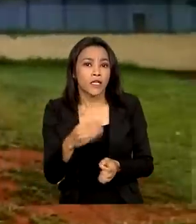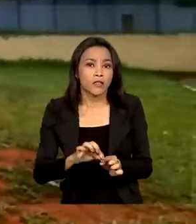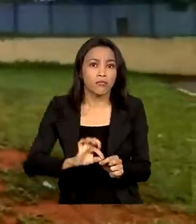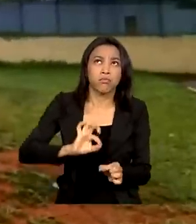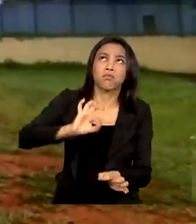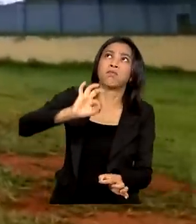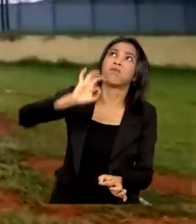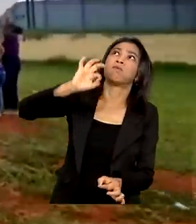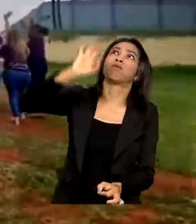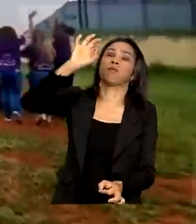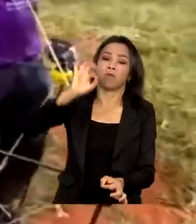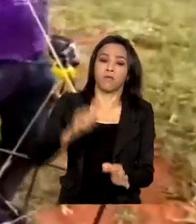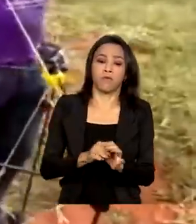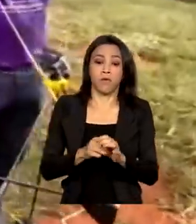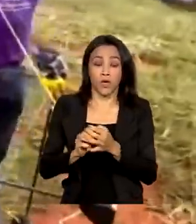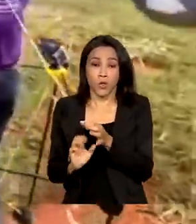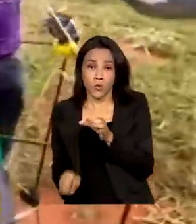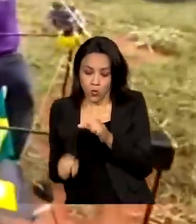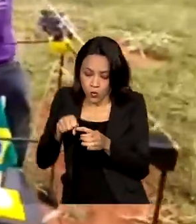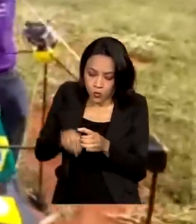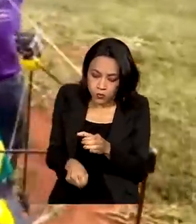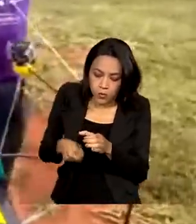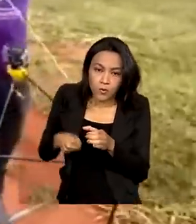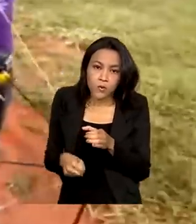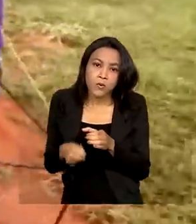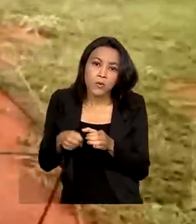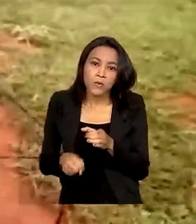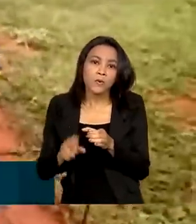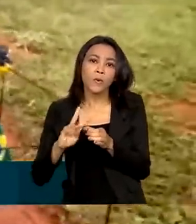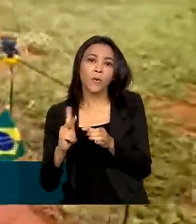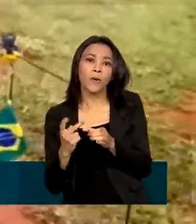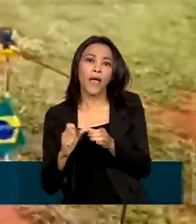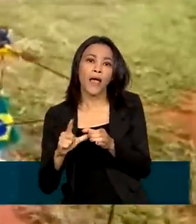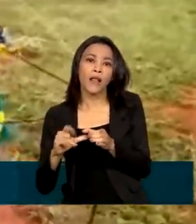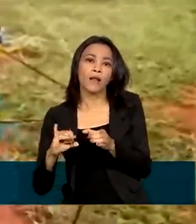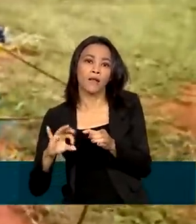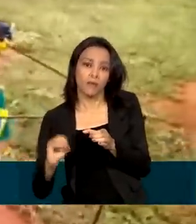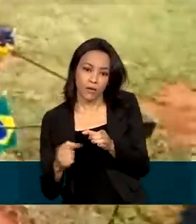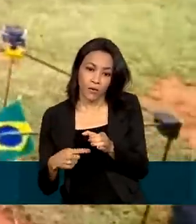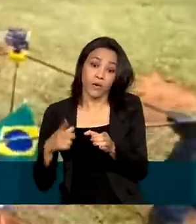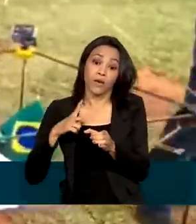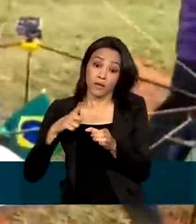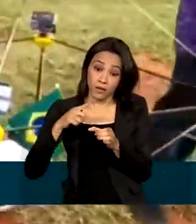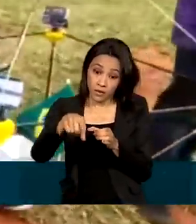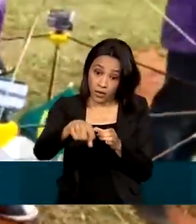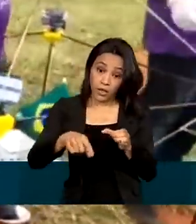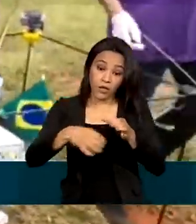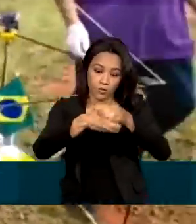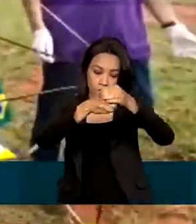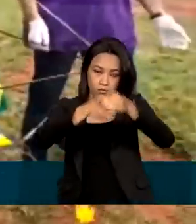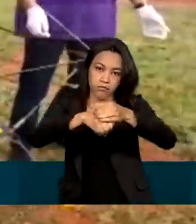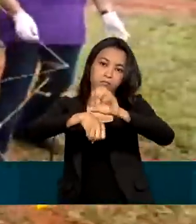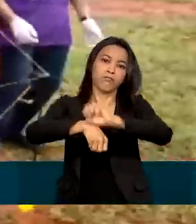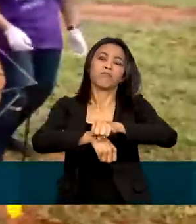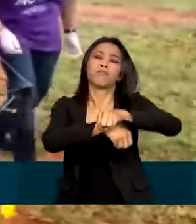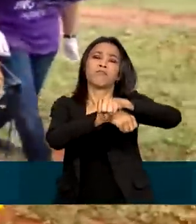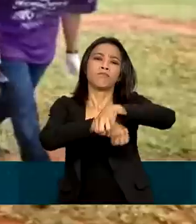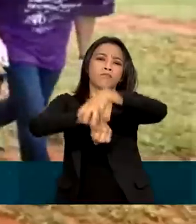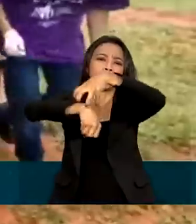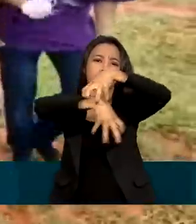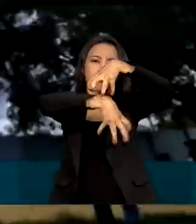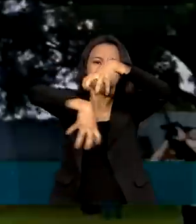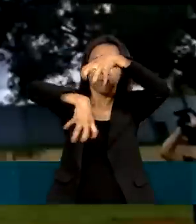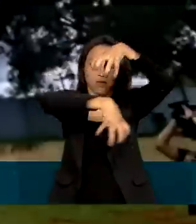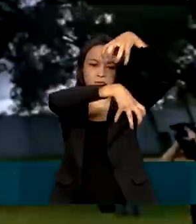altitude, foi inflado com gás hélio. O equipamento, lançado em Brasília, tem um paraquedas acoplado que permite uma descida